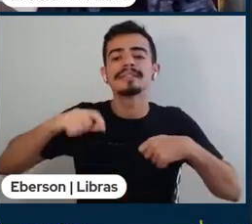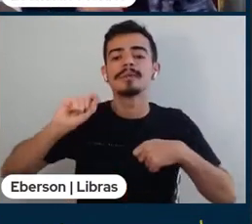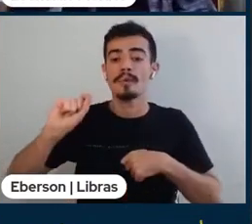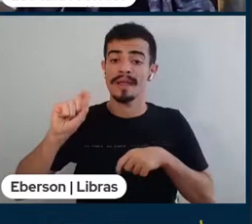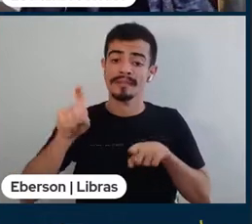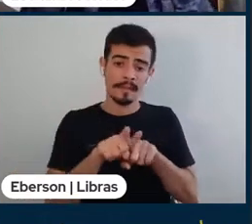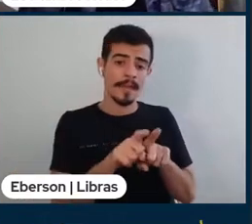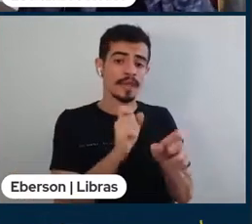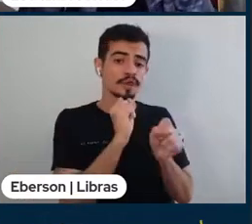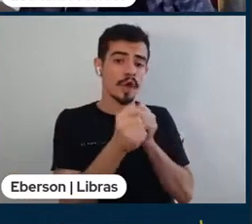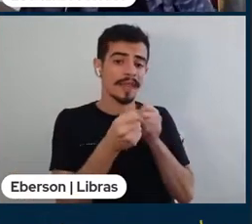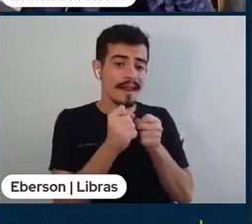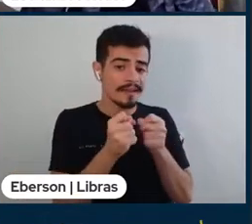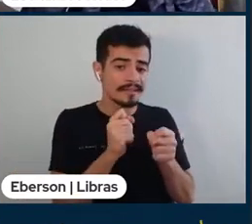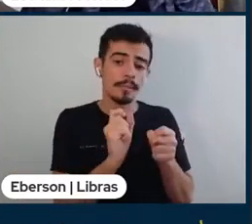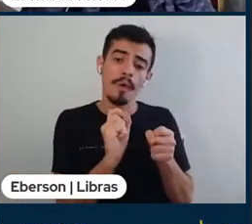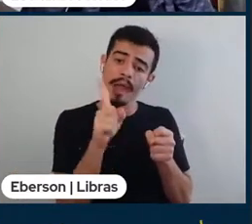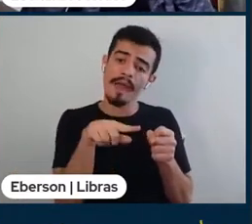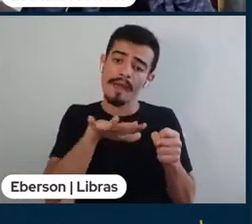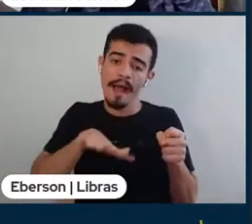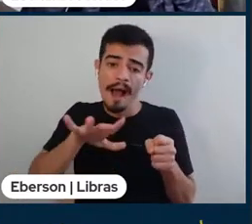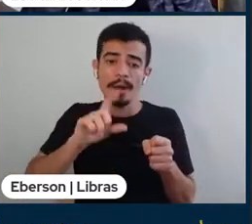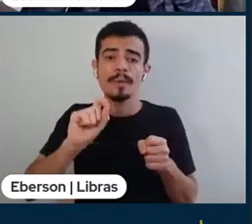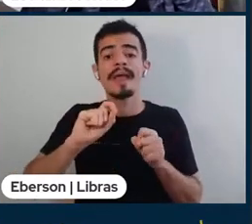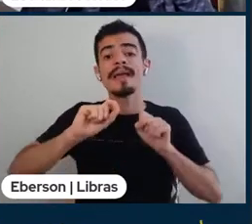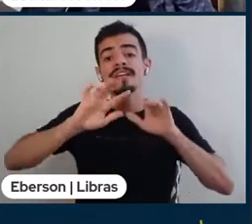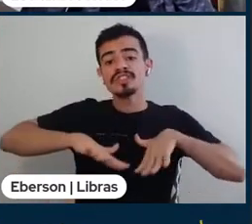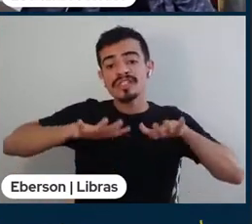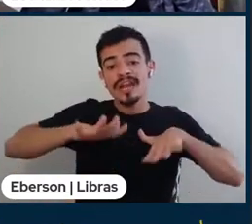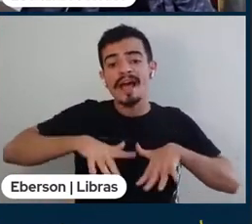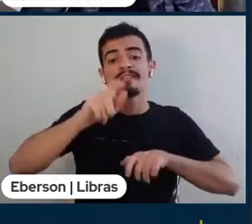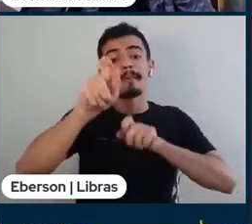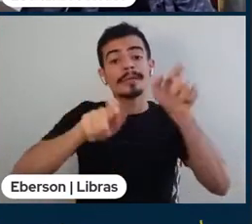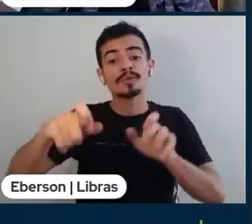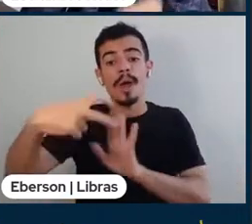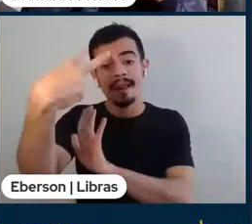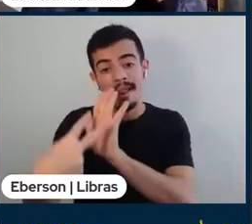né? Você escreve para as pessoas entenderem o que está acontecendo.